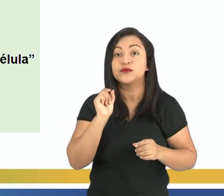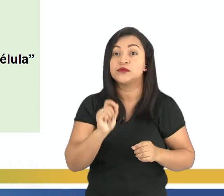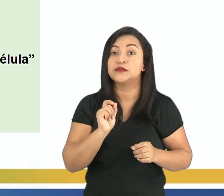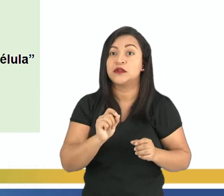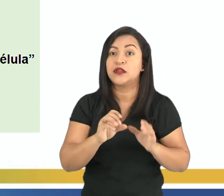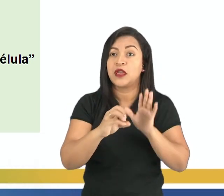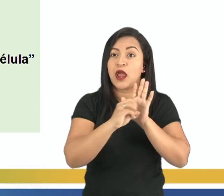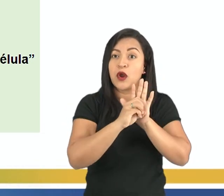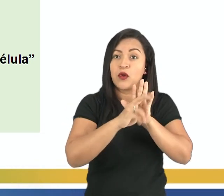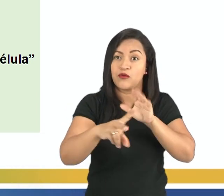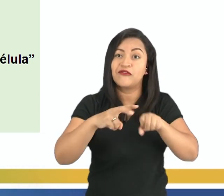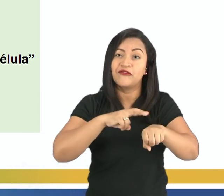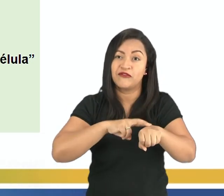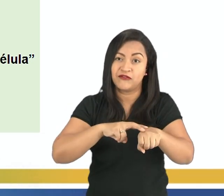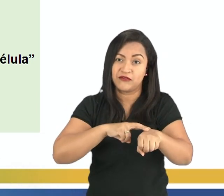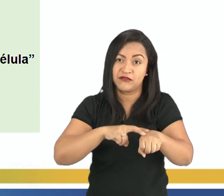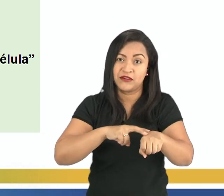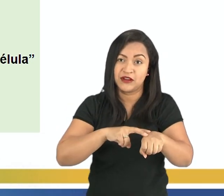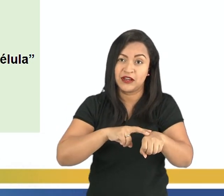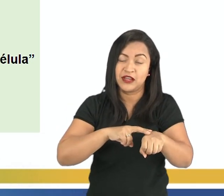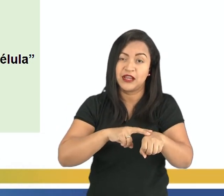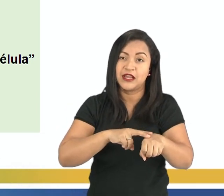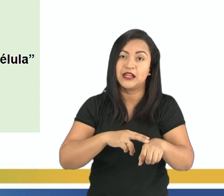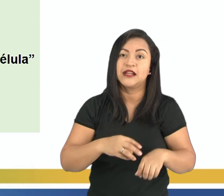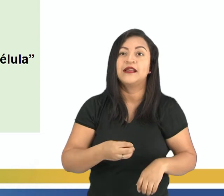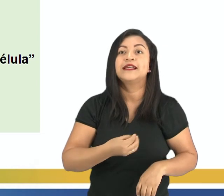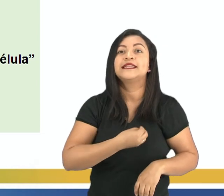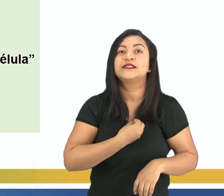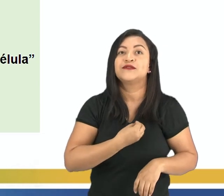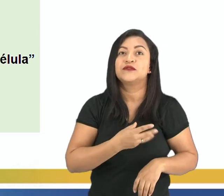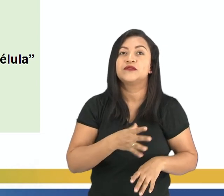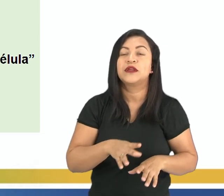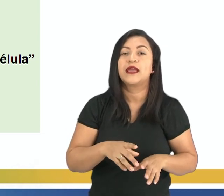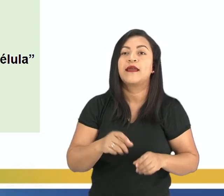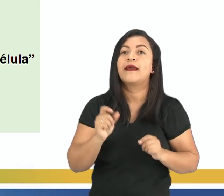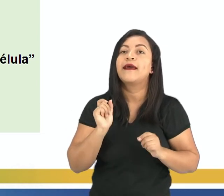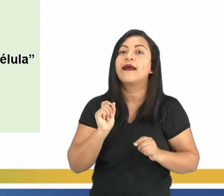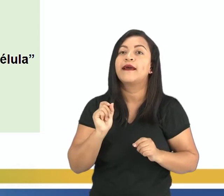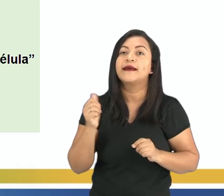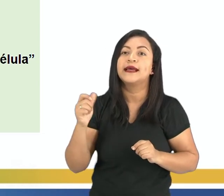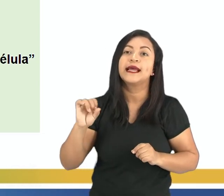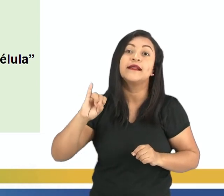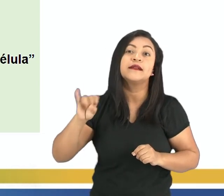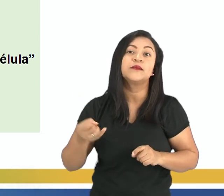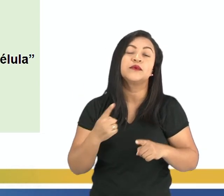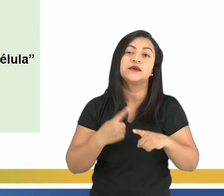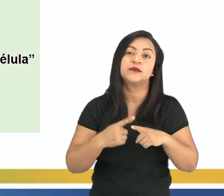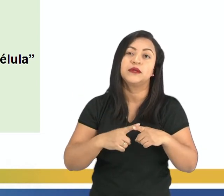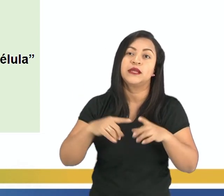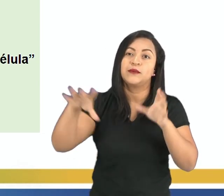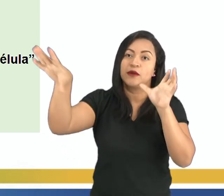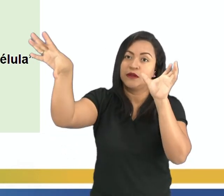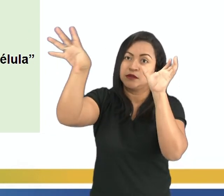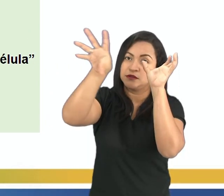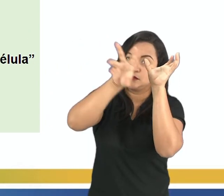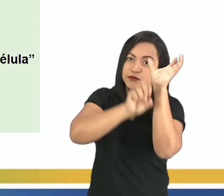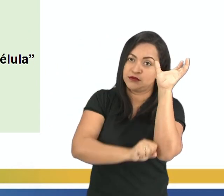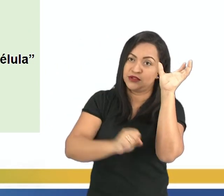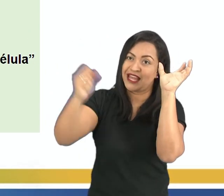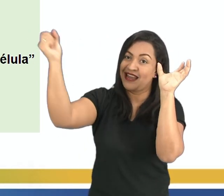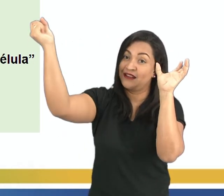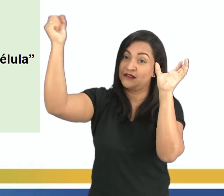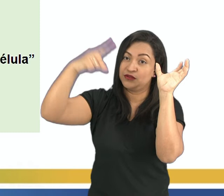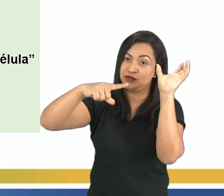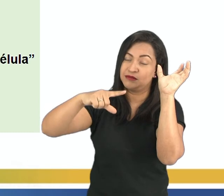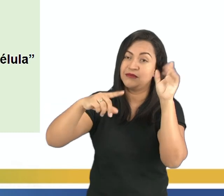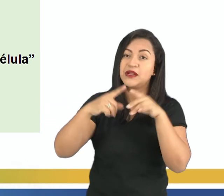fotossintetizante que tem como função captar a energia luminosa para que ocorra o processo de